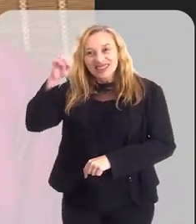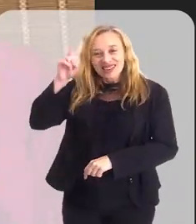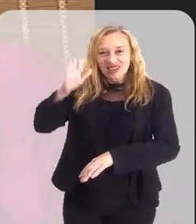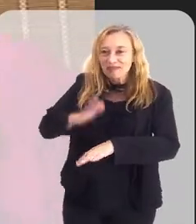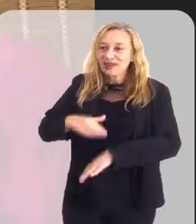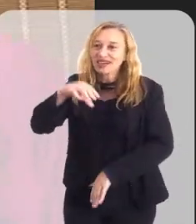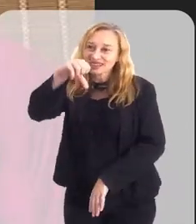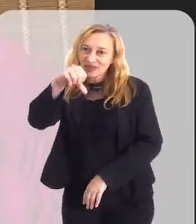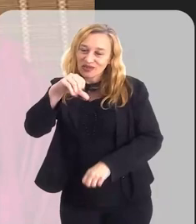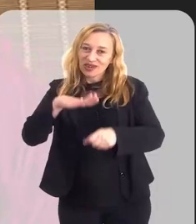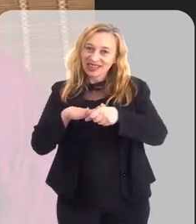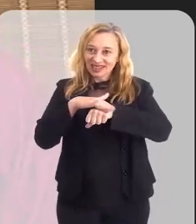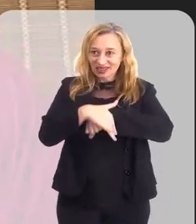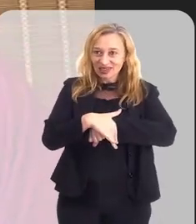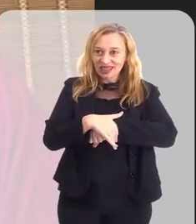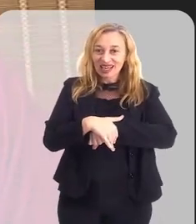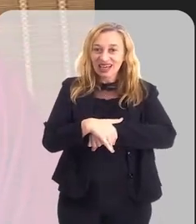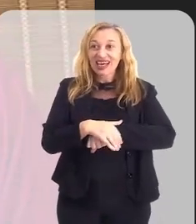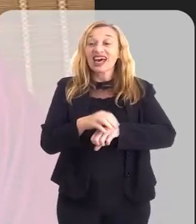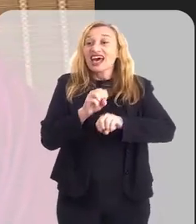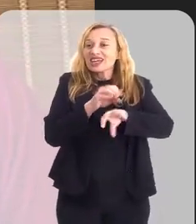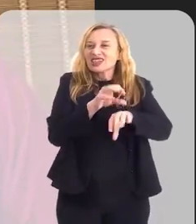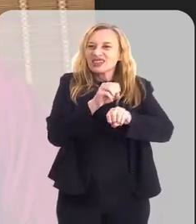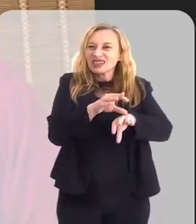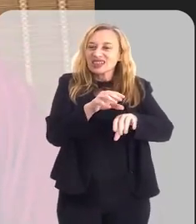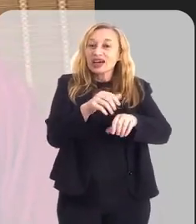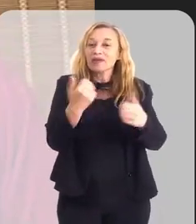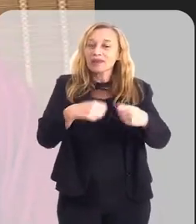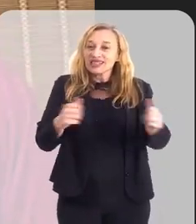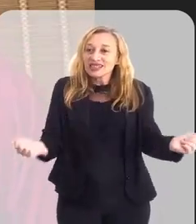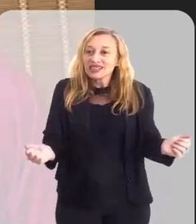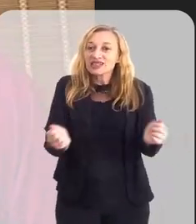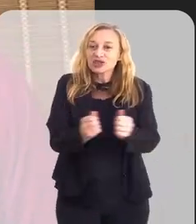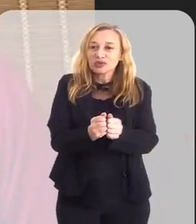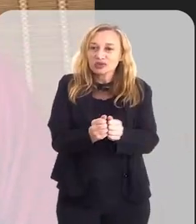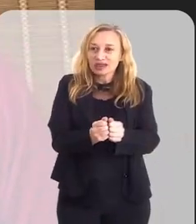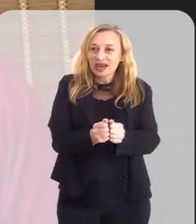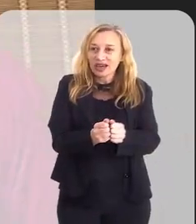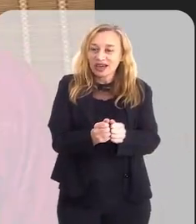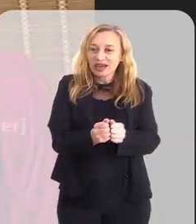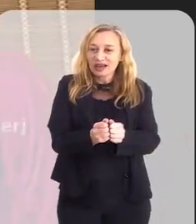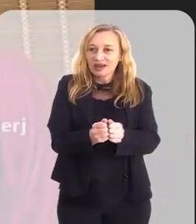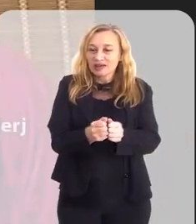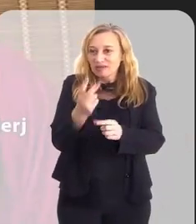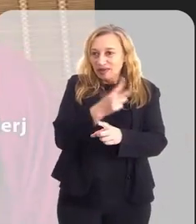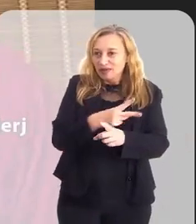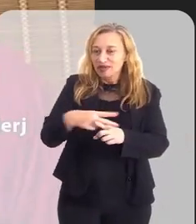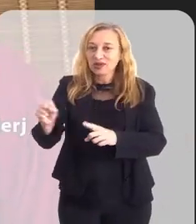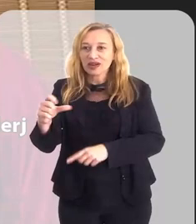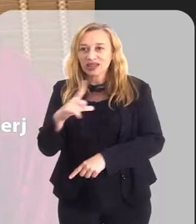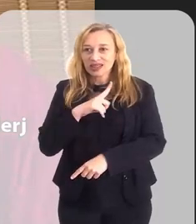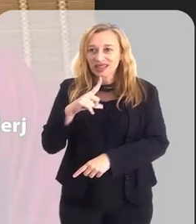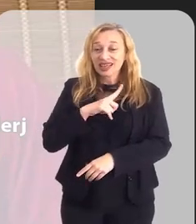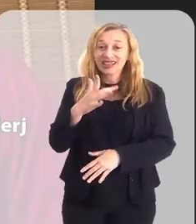que vem tem muito mais às 9 horas da noite. Educação, se você não se envolver,